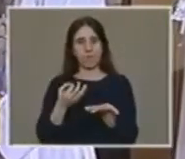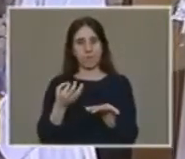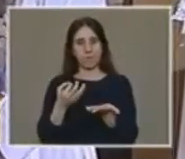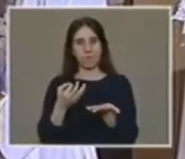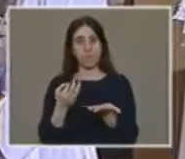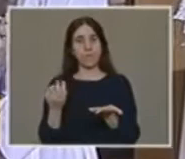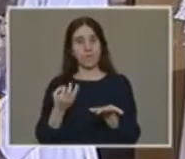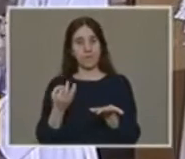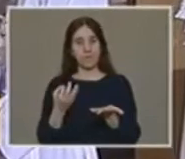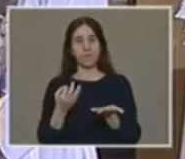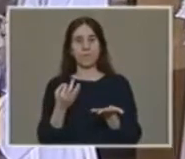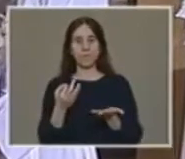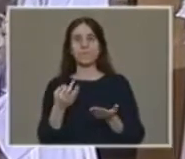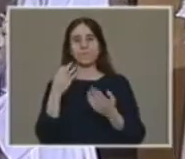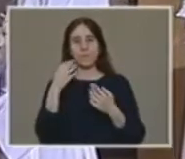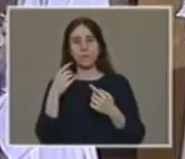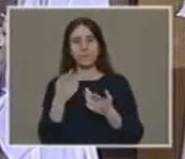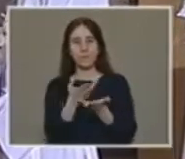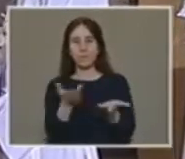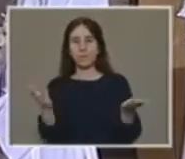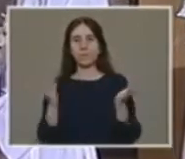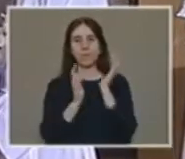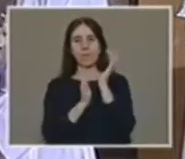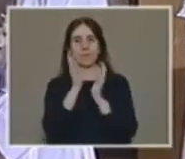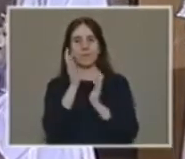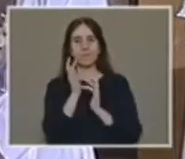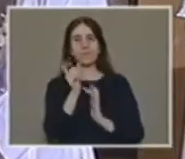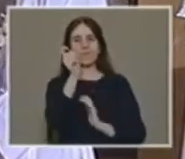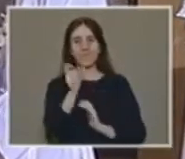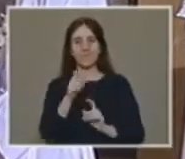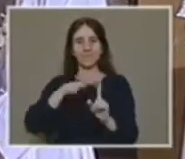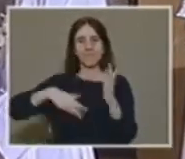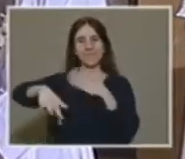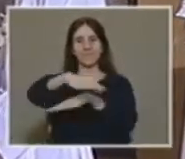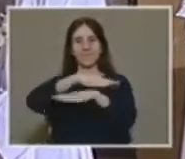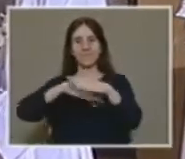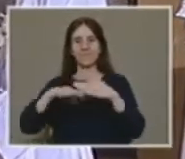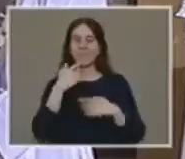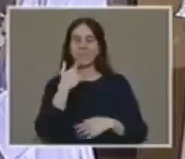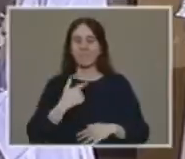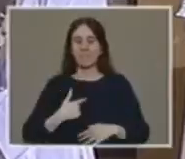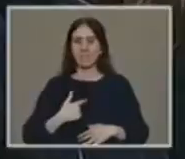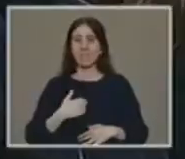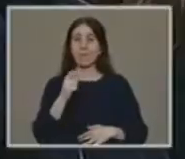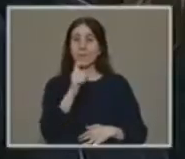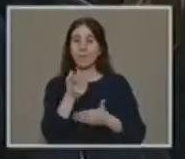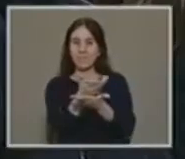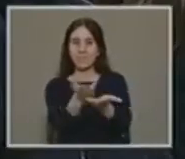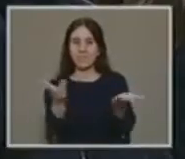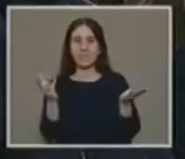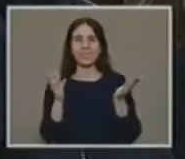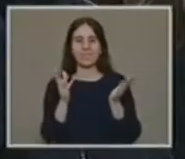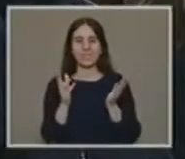Enquanto diziam isto, Jesus apresentou-se no meio deles e disse-lhes: a paz esteja